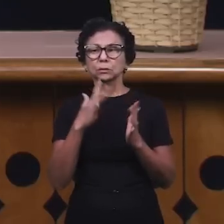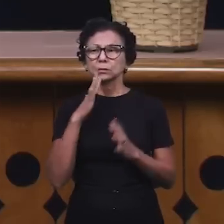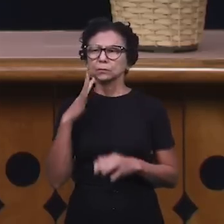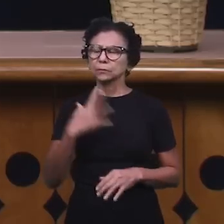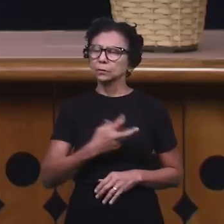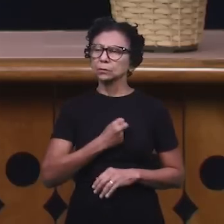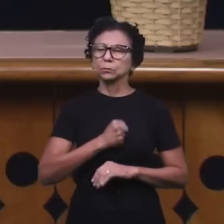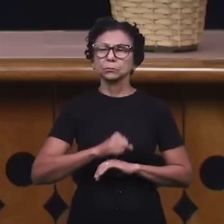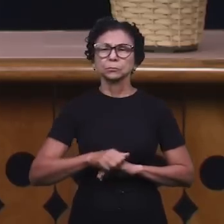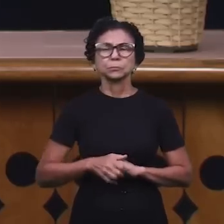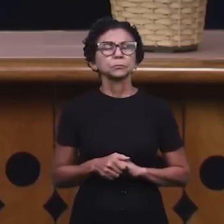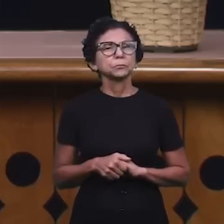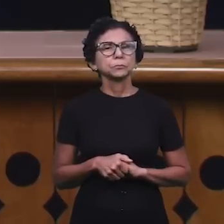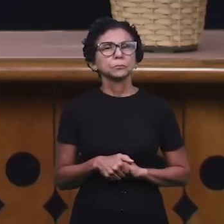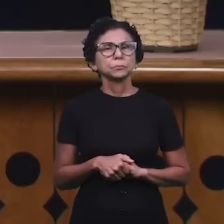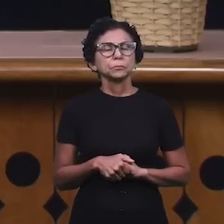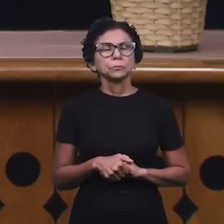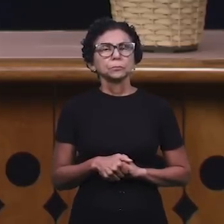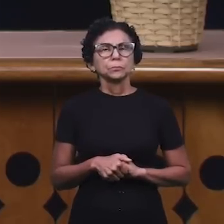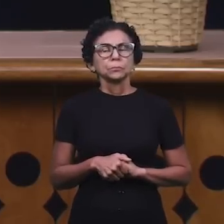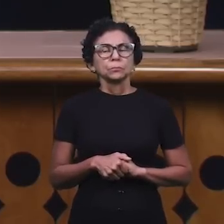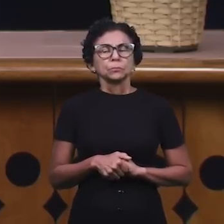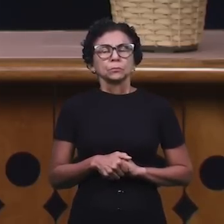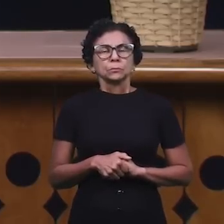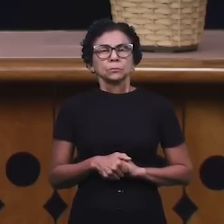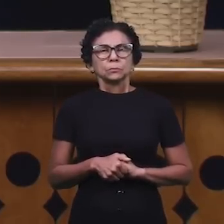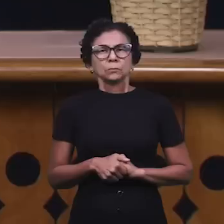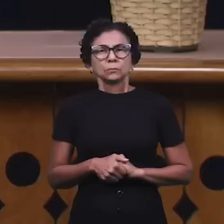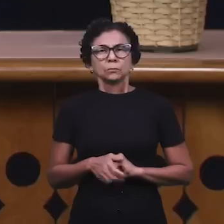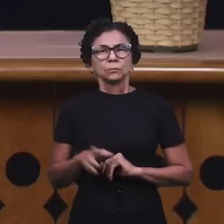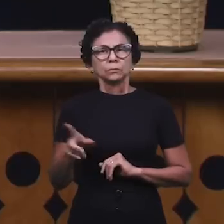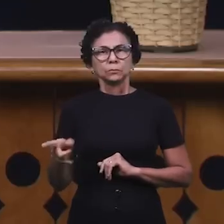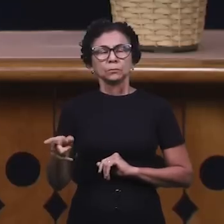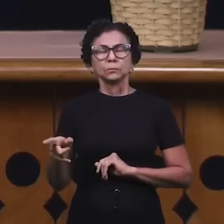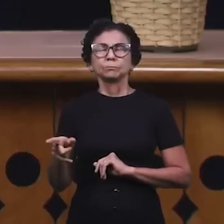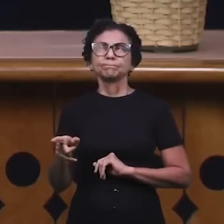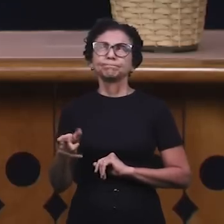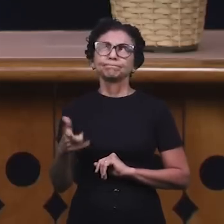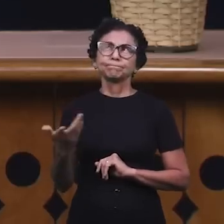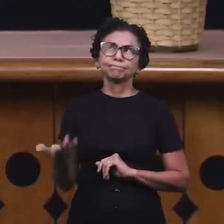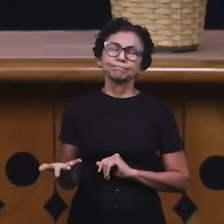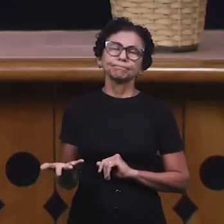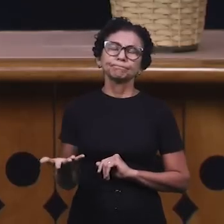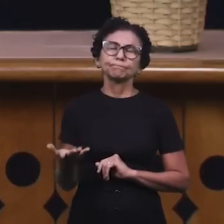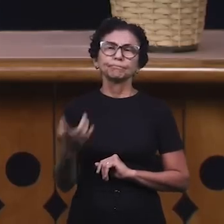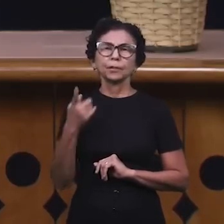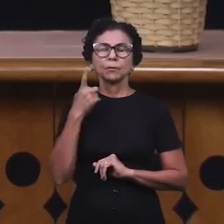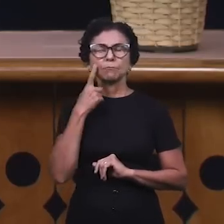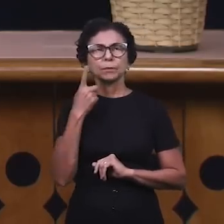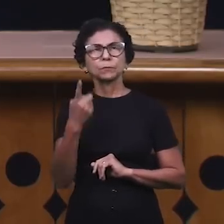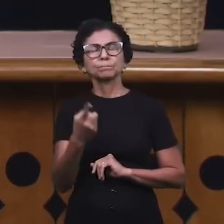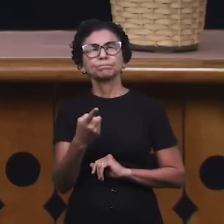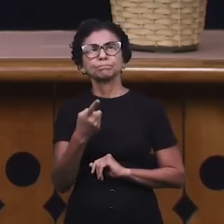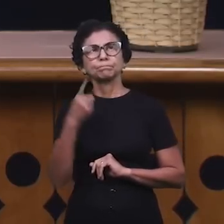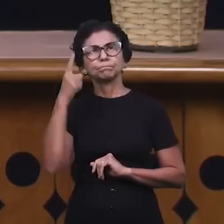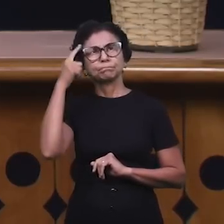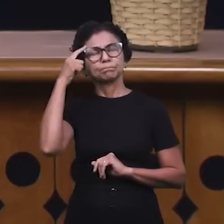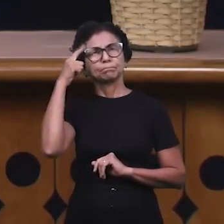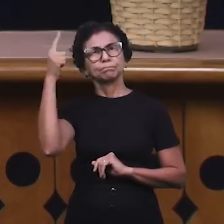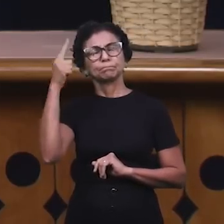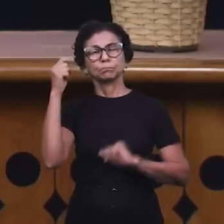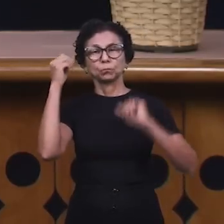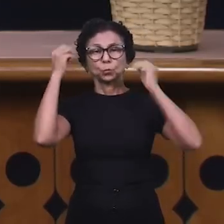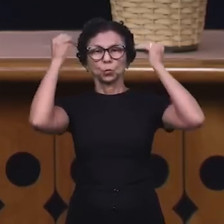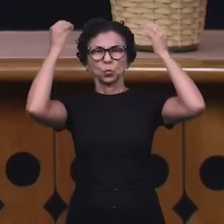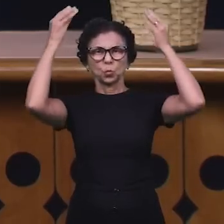Israel enxerga este Salvador como um rei com exército. É o